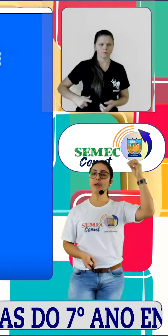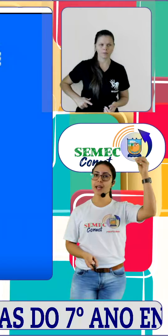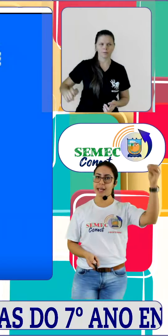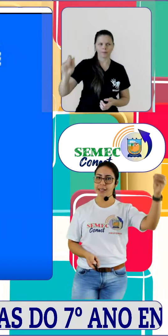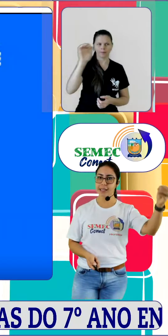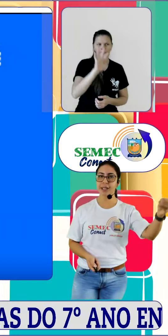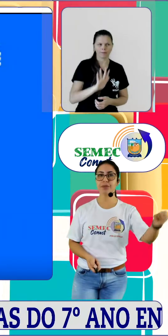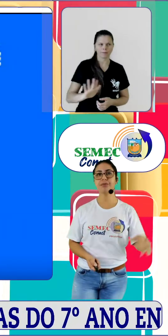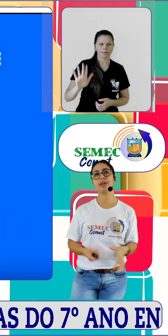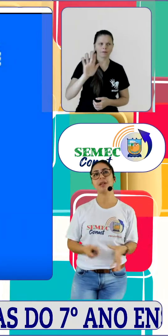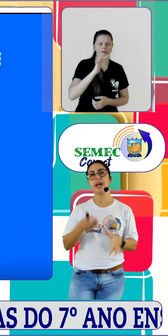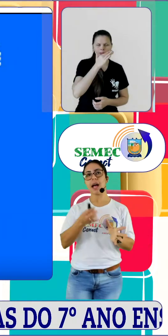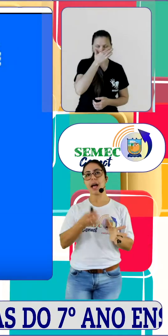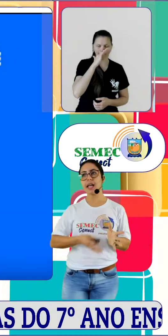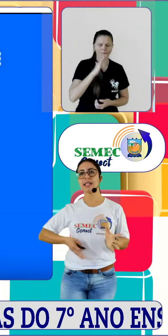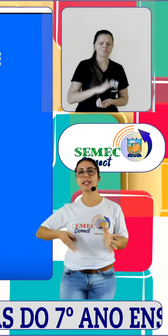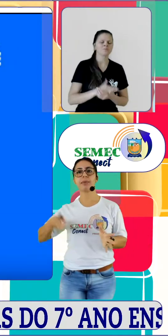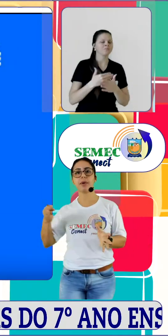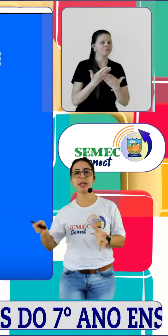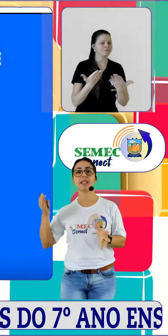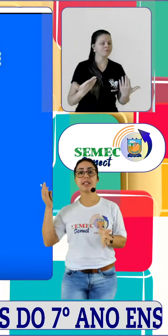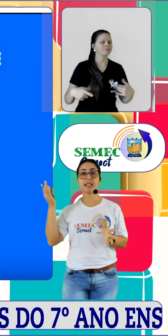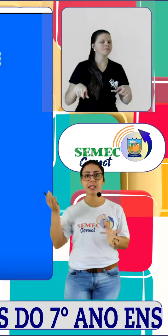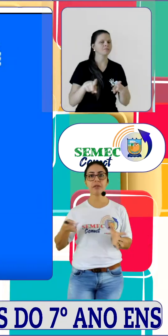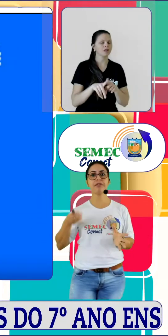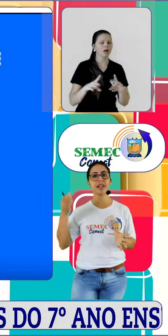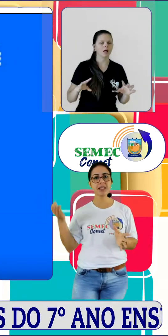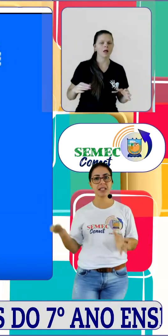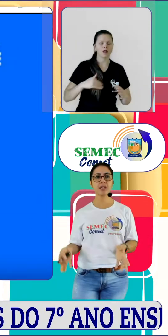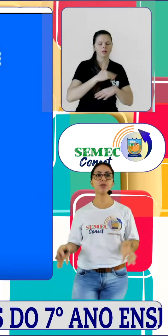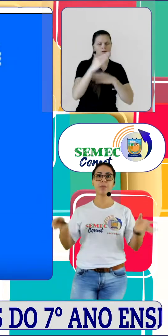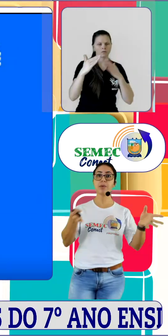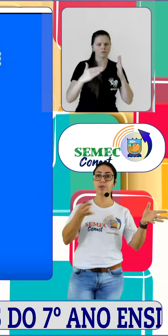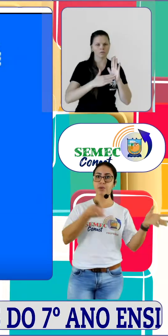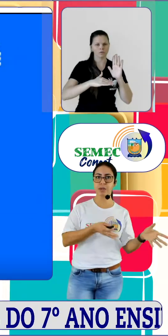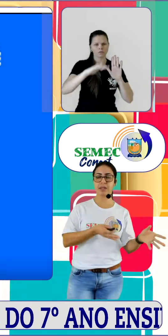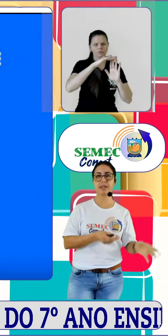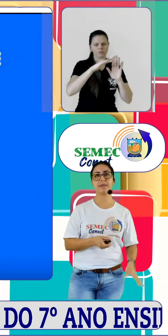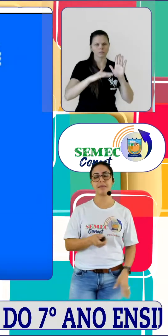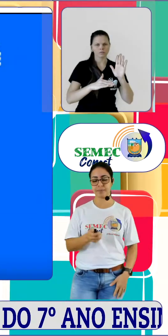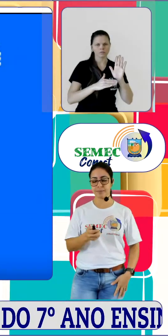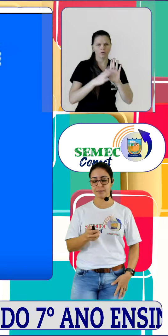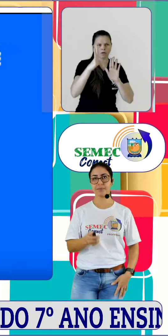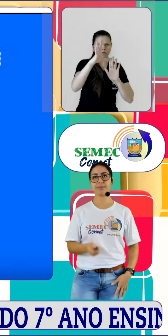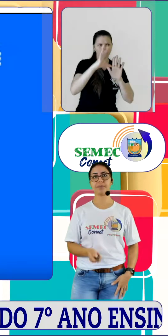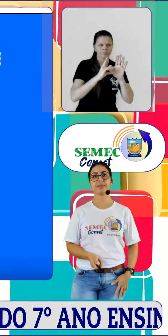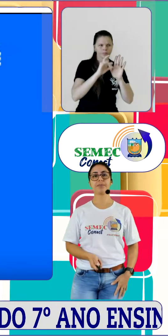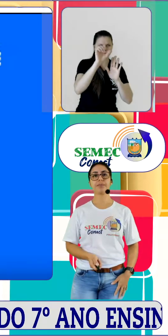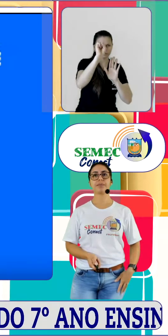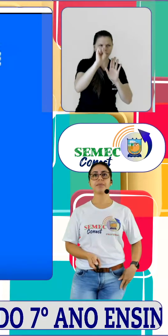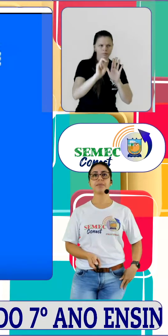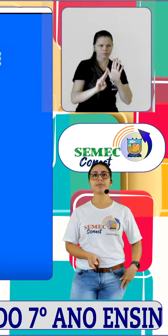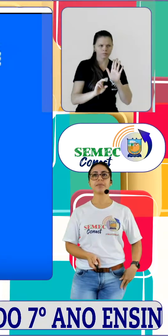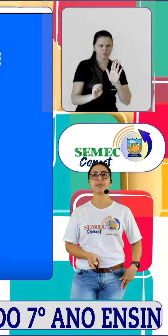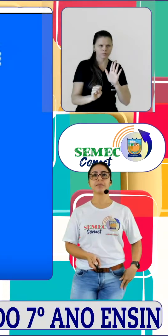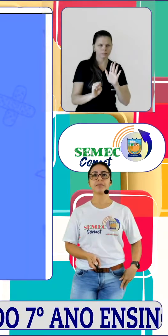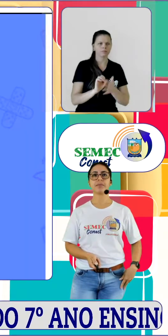com relação a esses programas que são oferecidos pelo SUS.